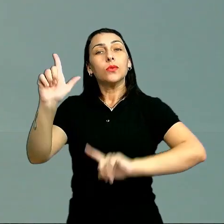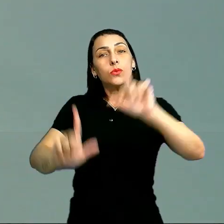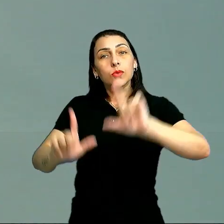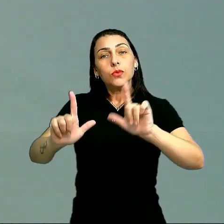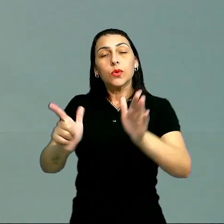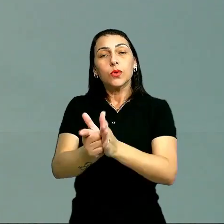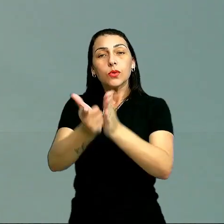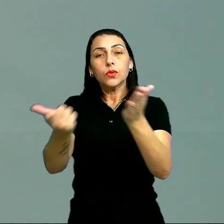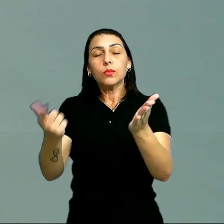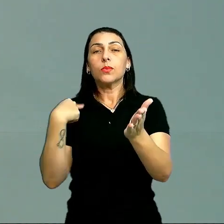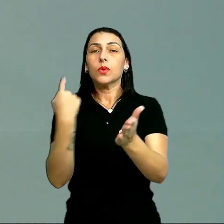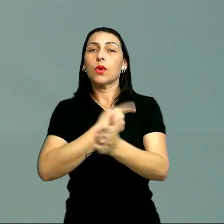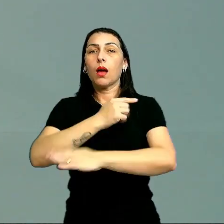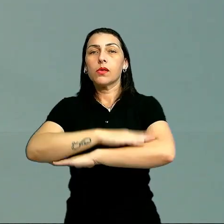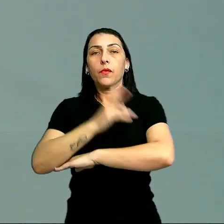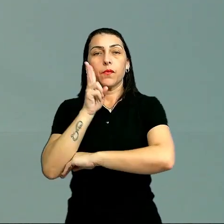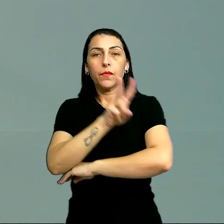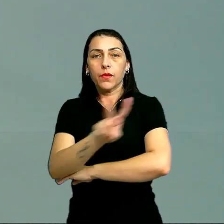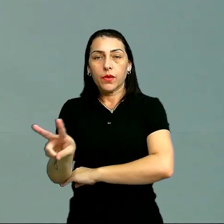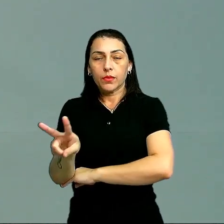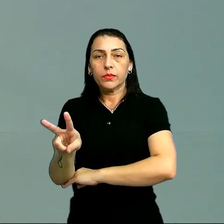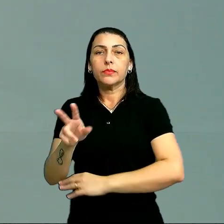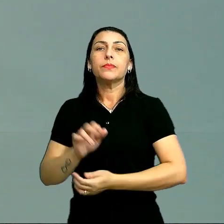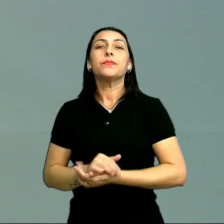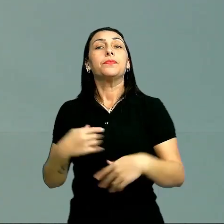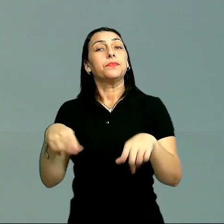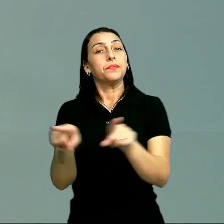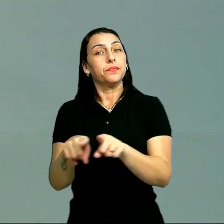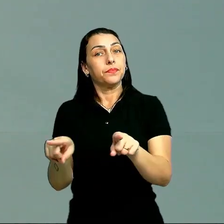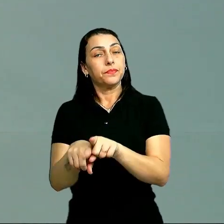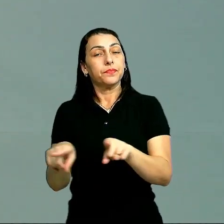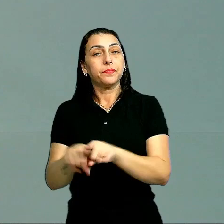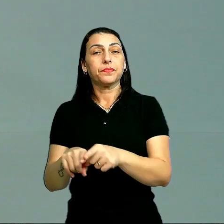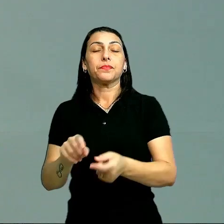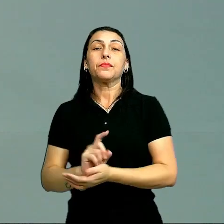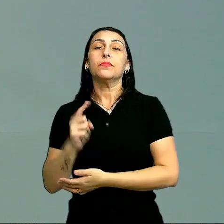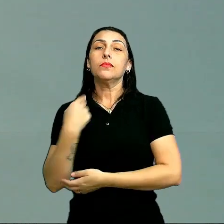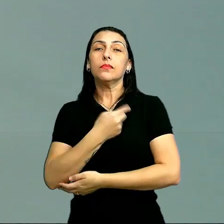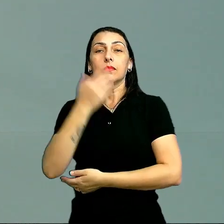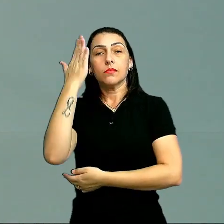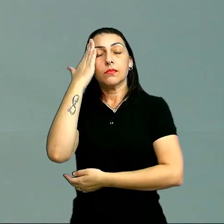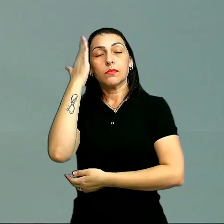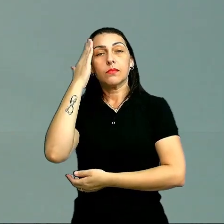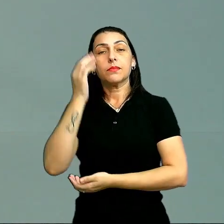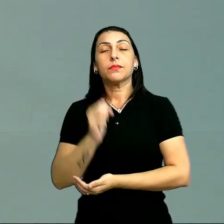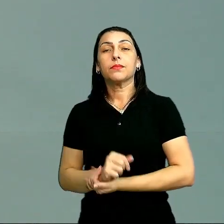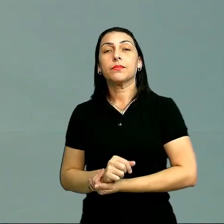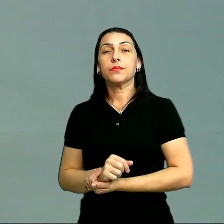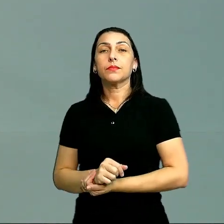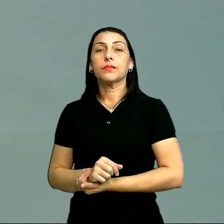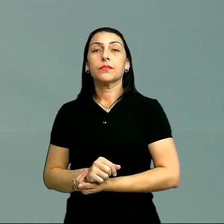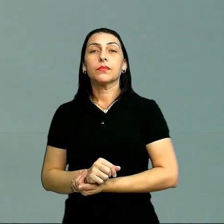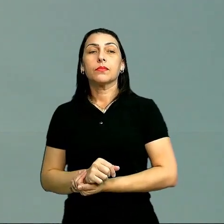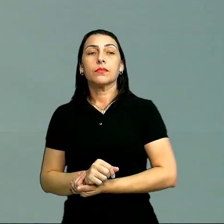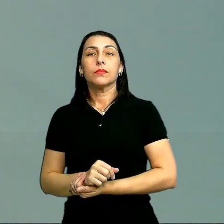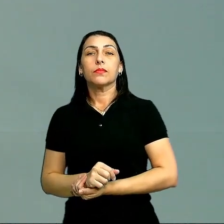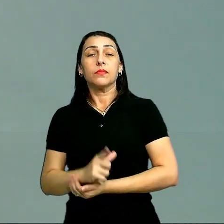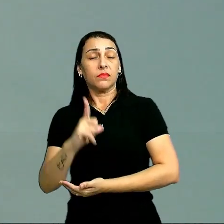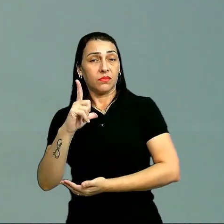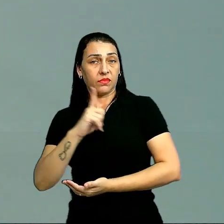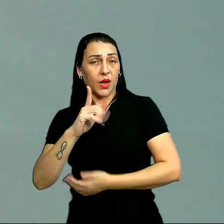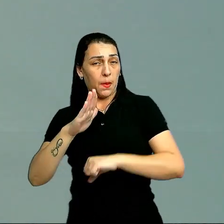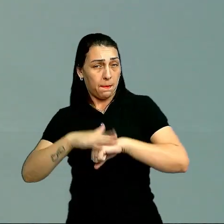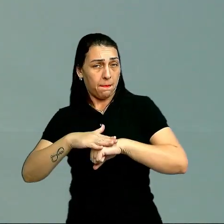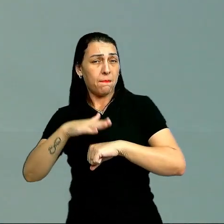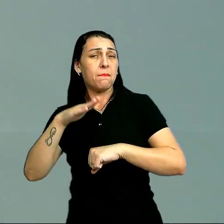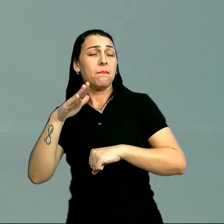telas, nos jornais para nós acompanharmos. Consequentemente, nós sabemos que existem mais do